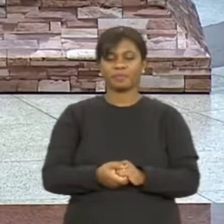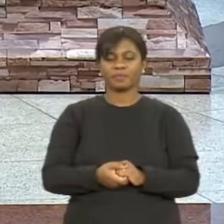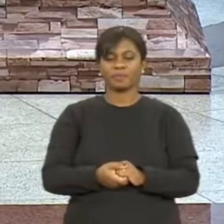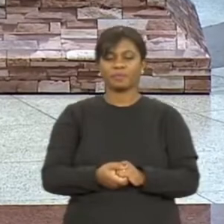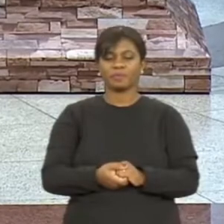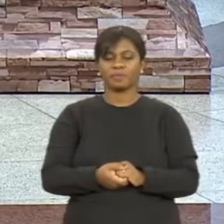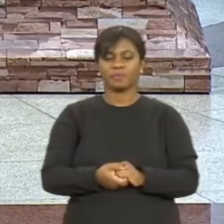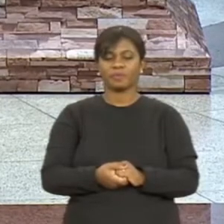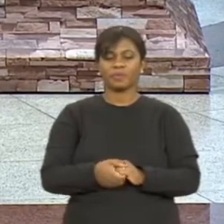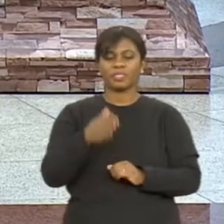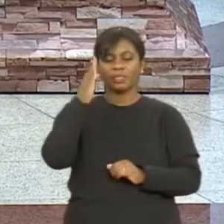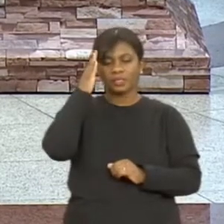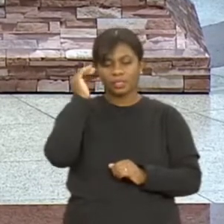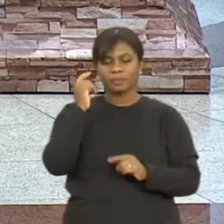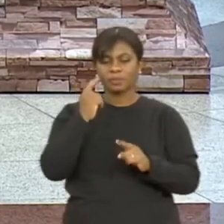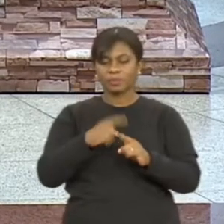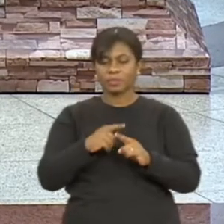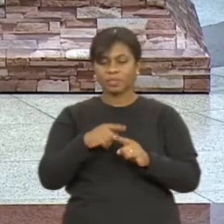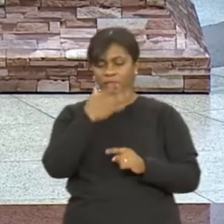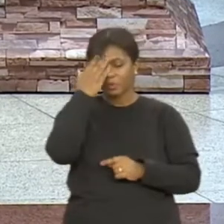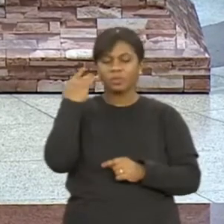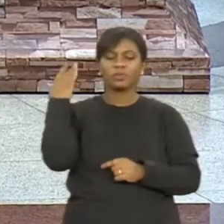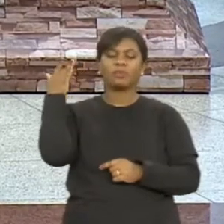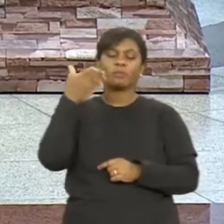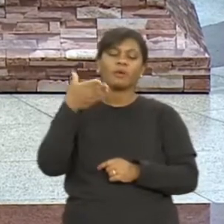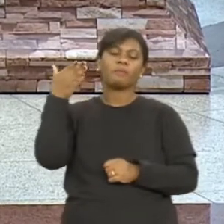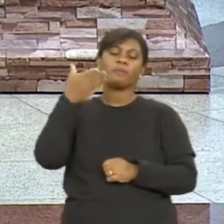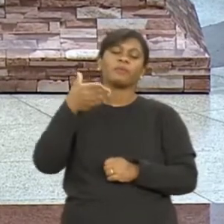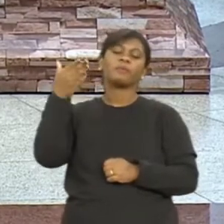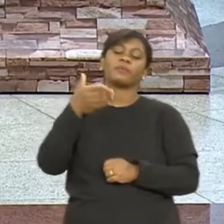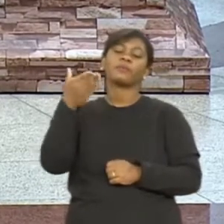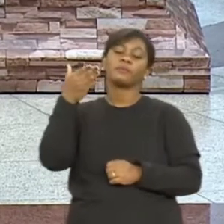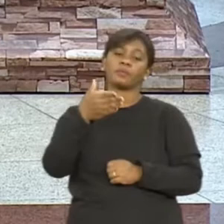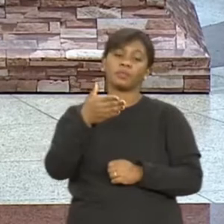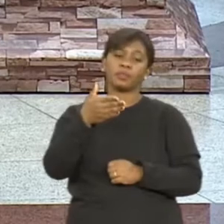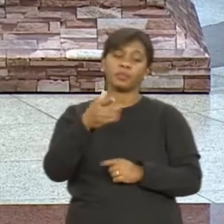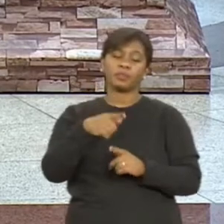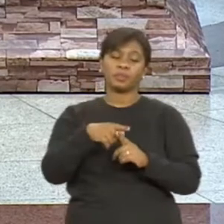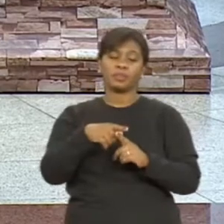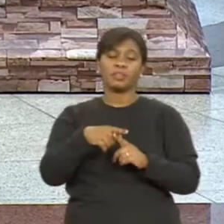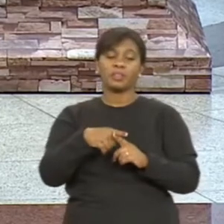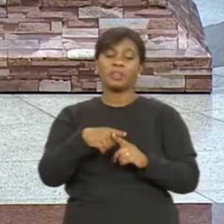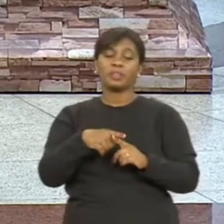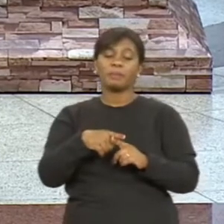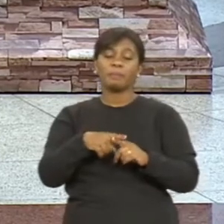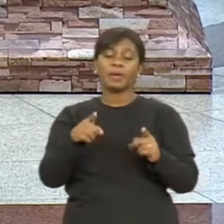Sabe por quê? Tem gente que frequenta a igreja e vive no pecado.